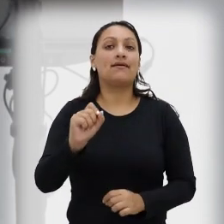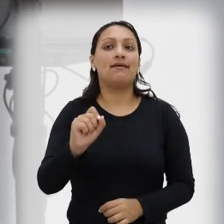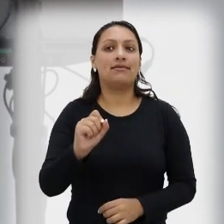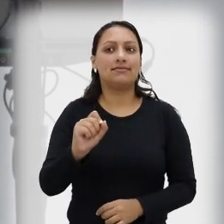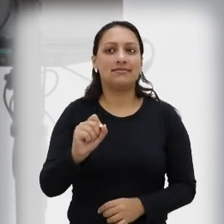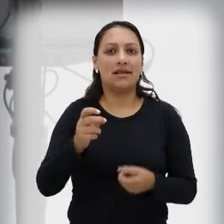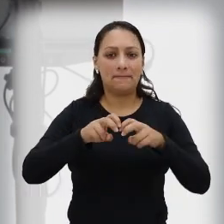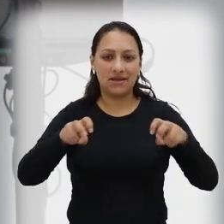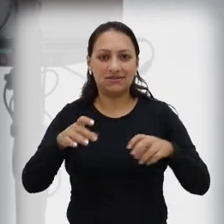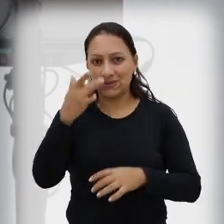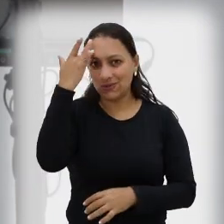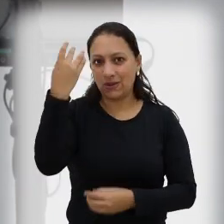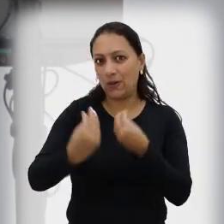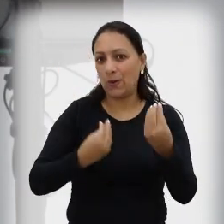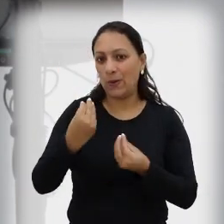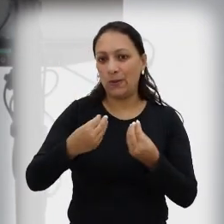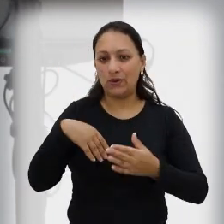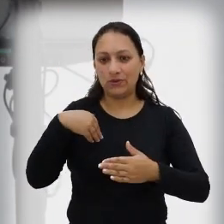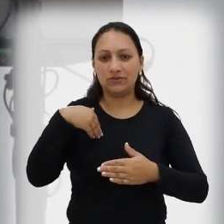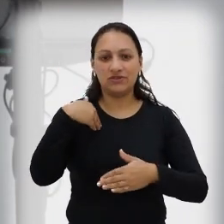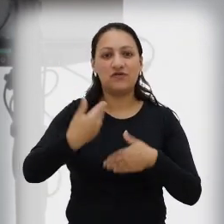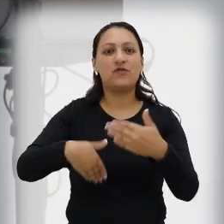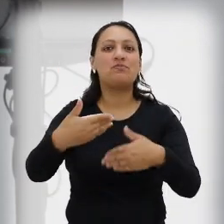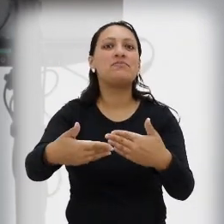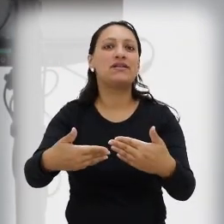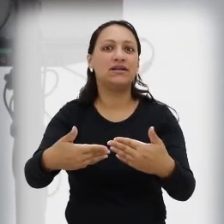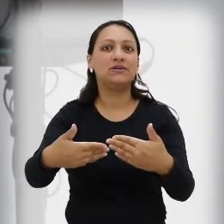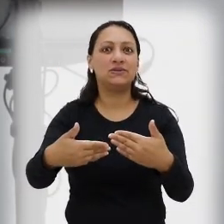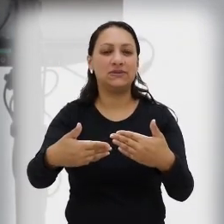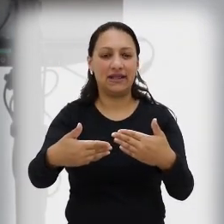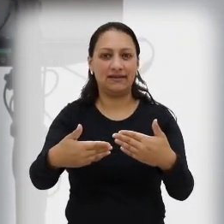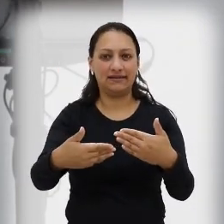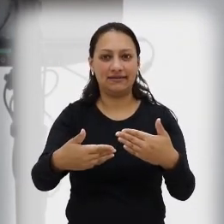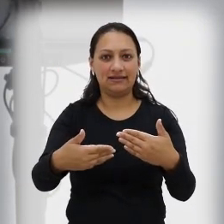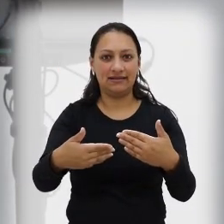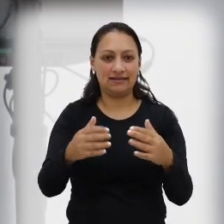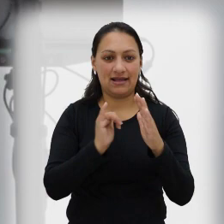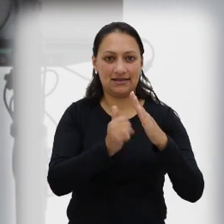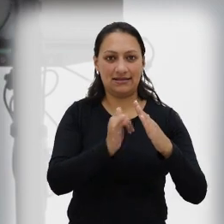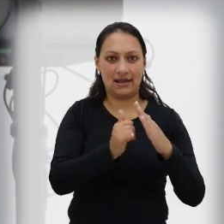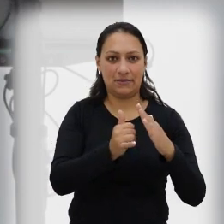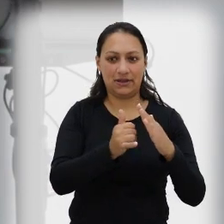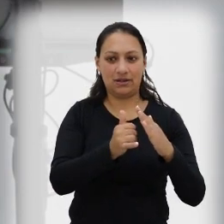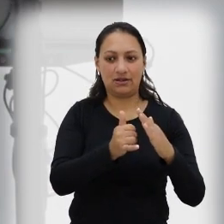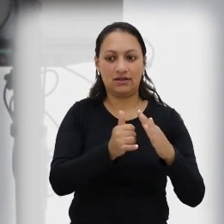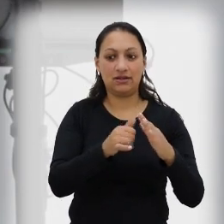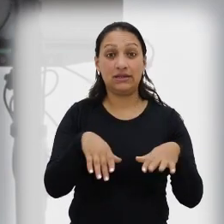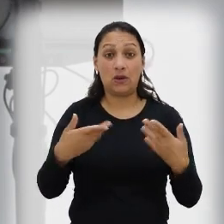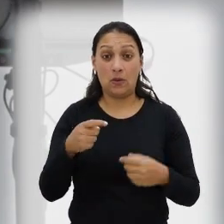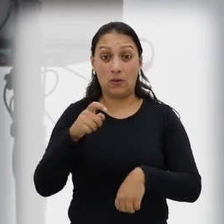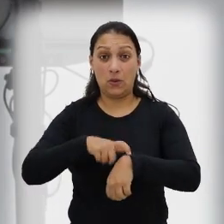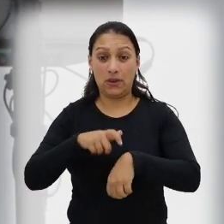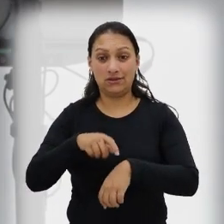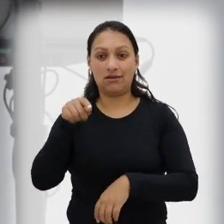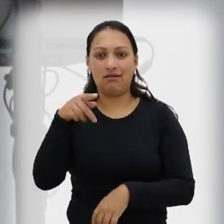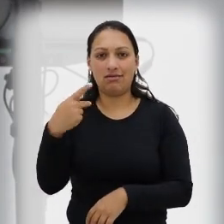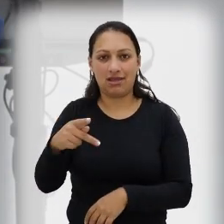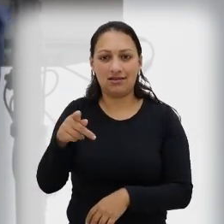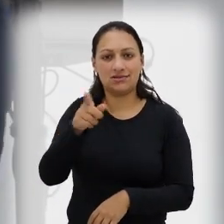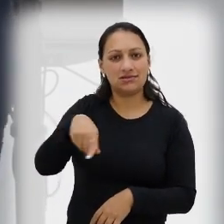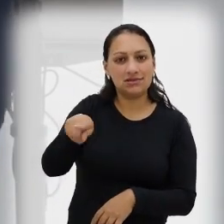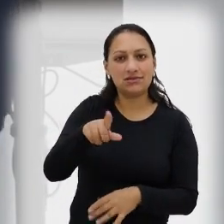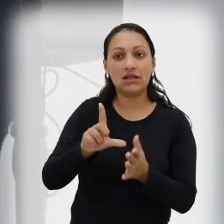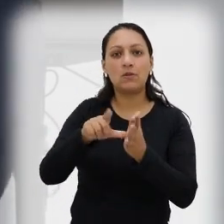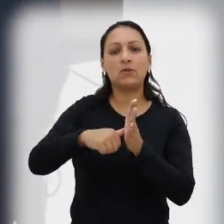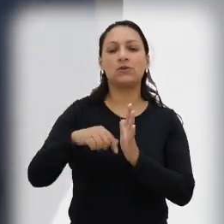desempenho da startup ao longo do processo. Então, ela é completamente isento, né? Aquele momento é o momento deles ali.